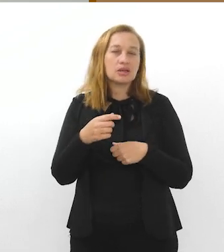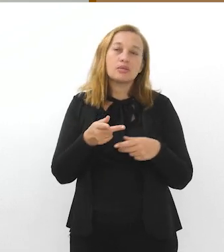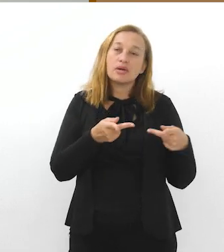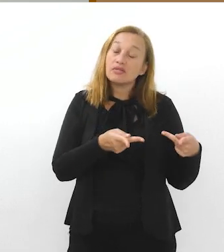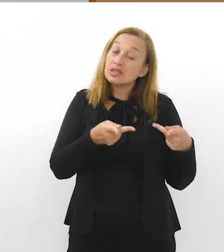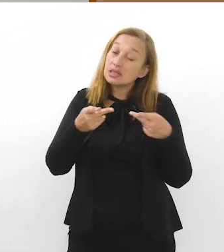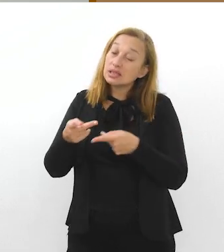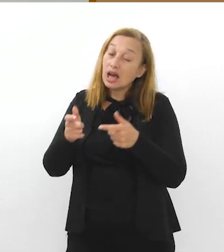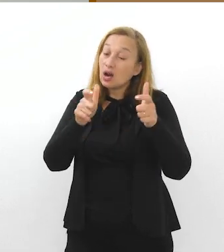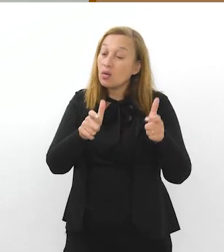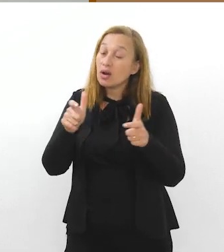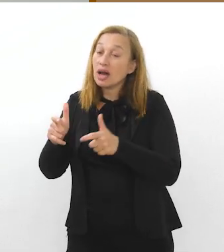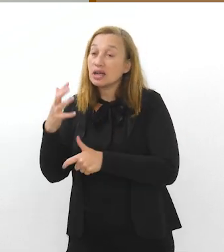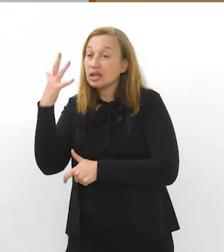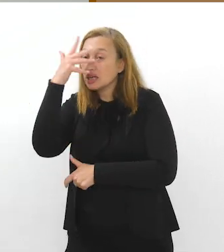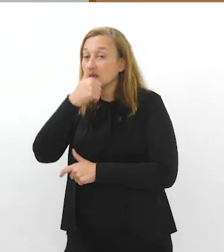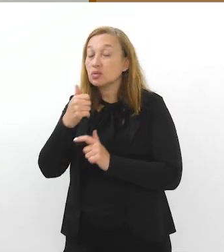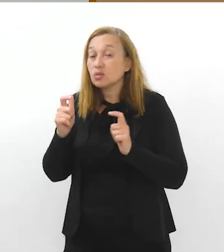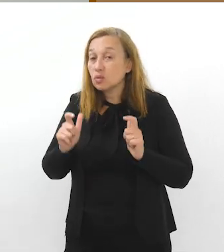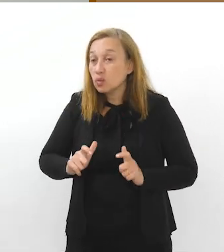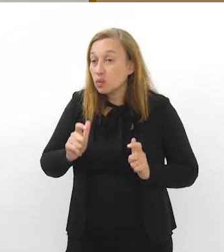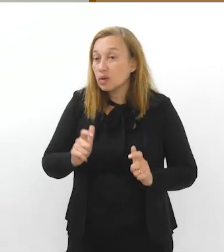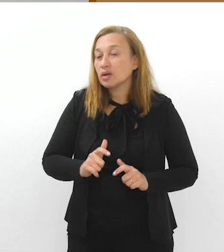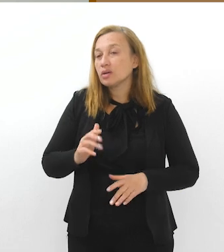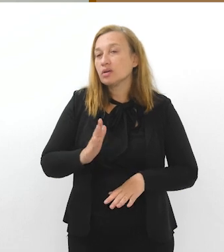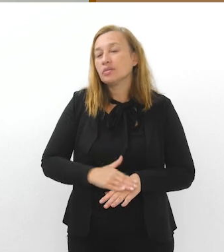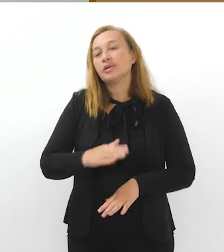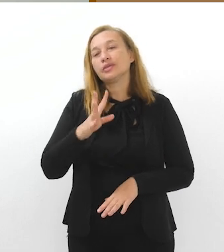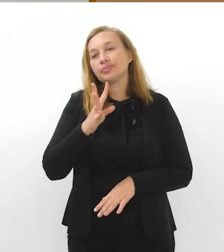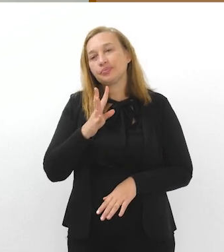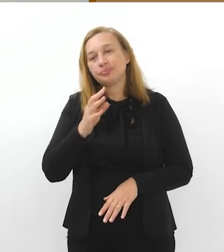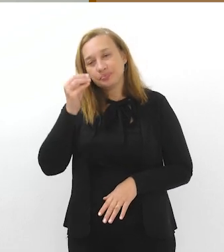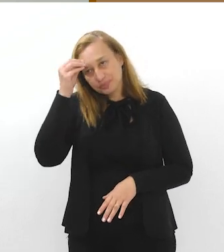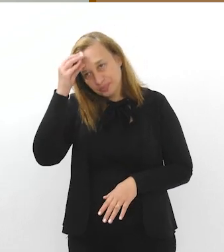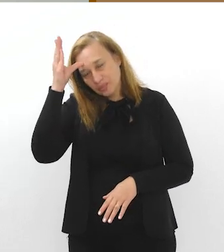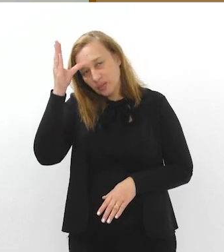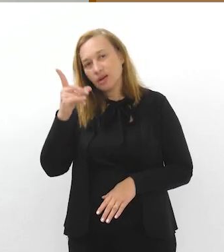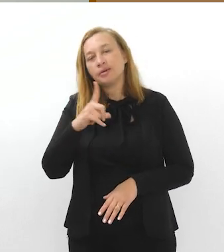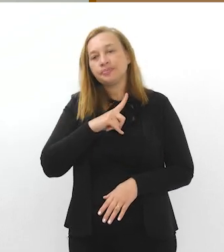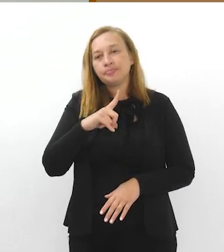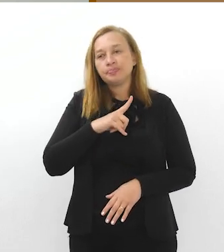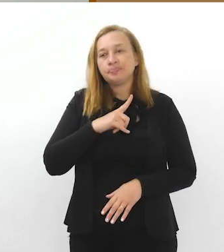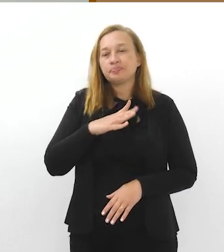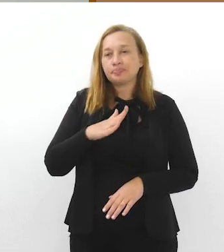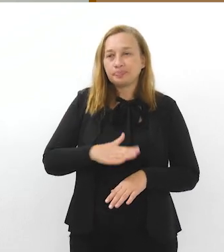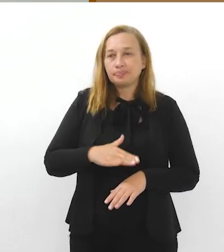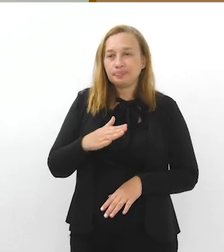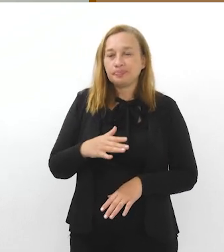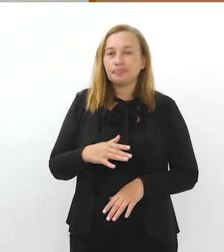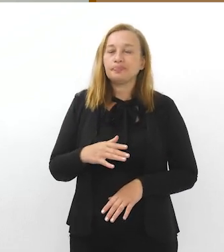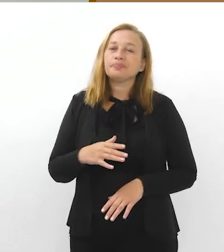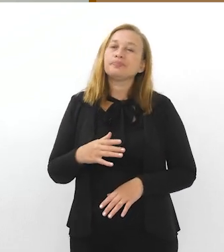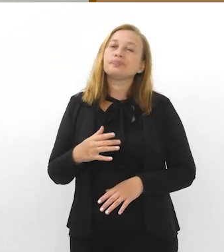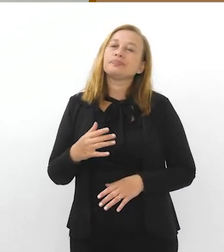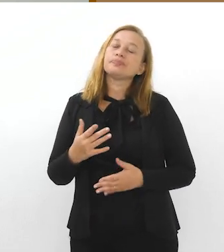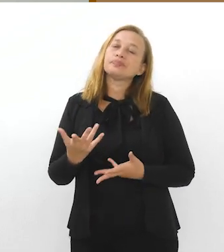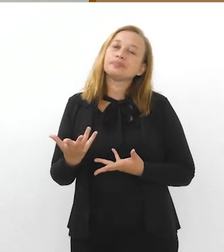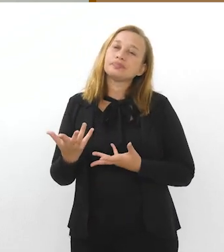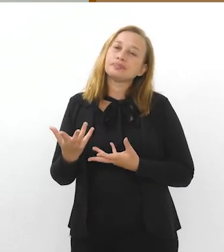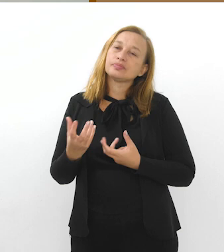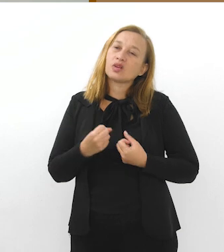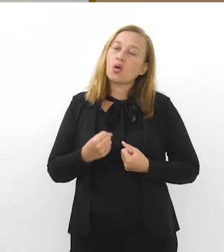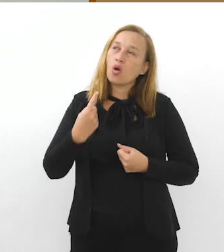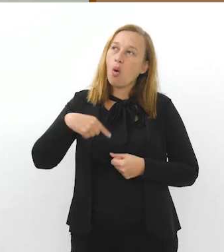já reservo uns 4 ou 5 dias para visitar o país, para visitar os lugares. Então, quanto